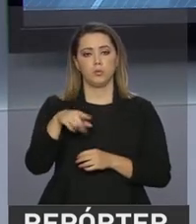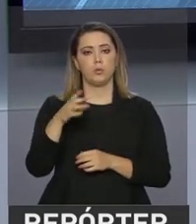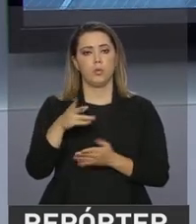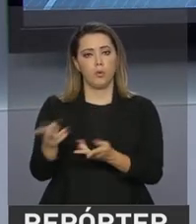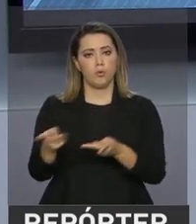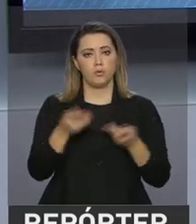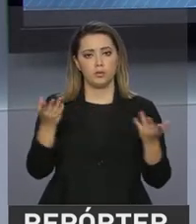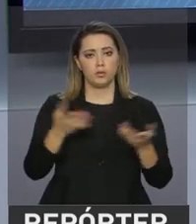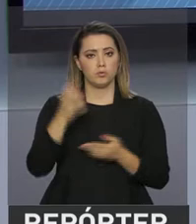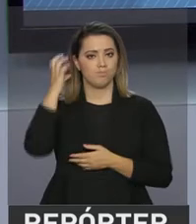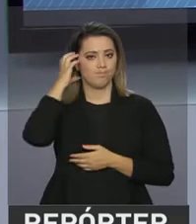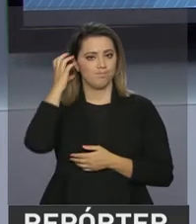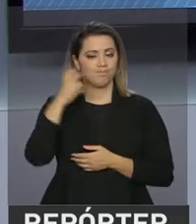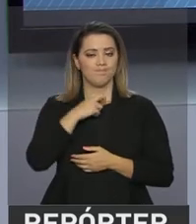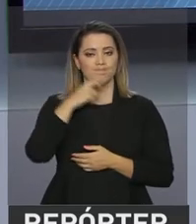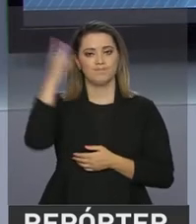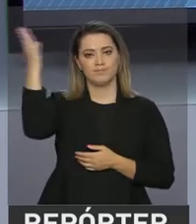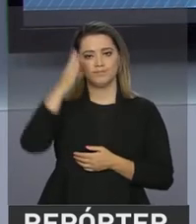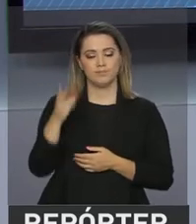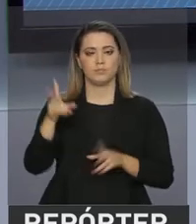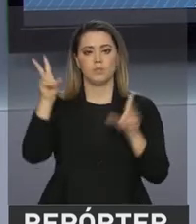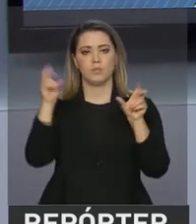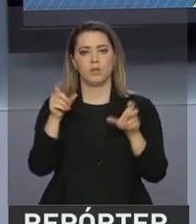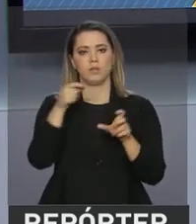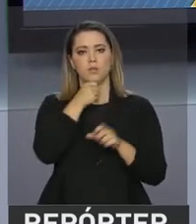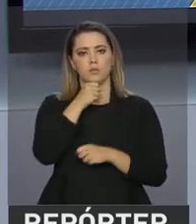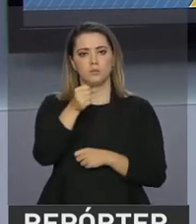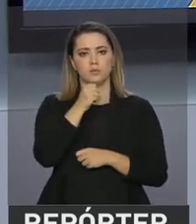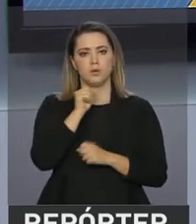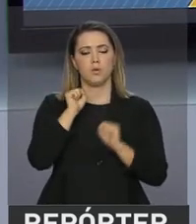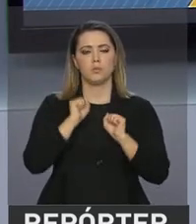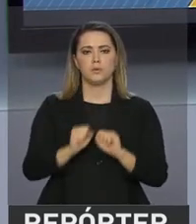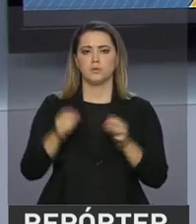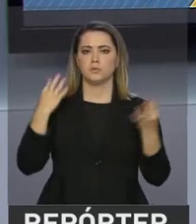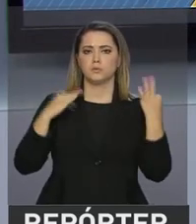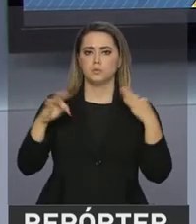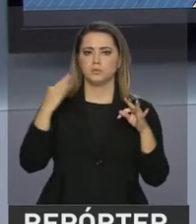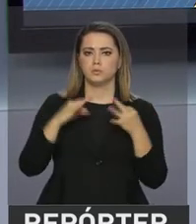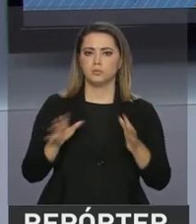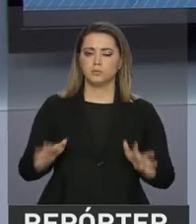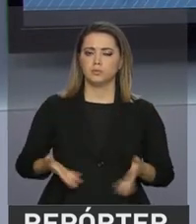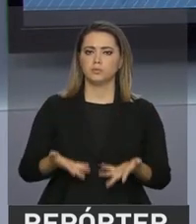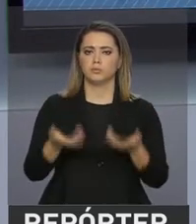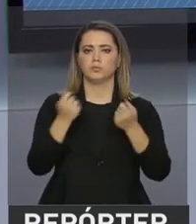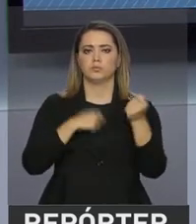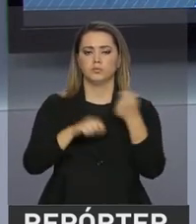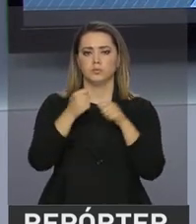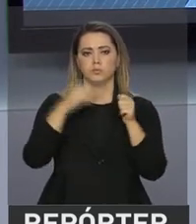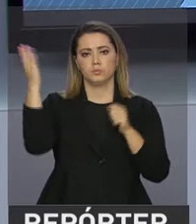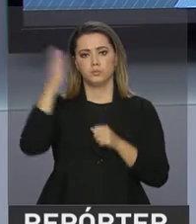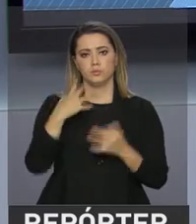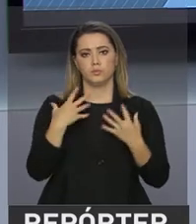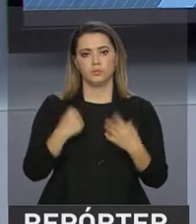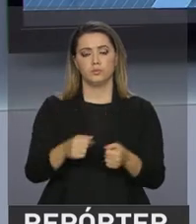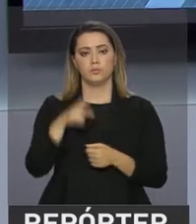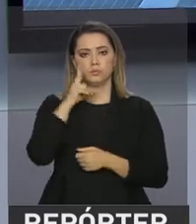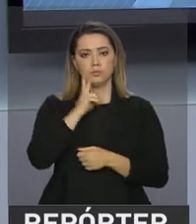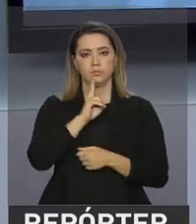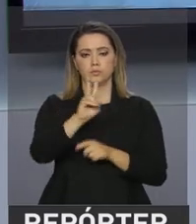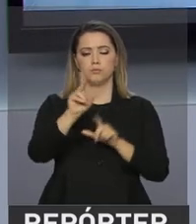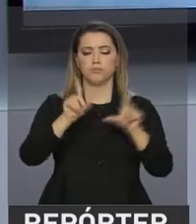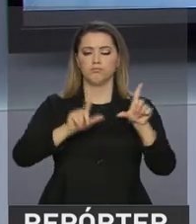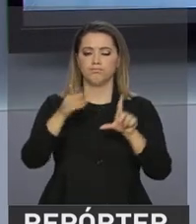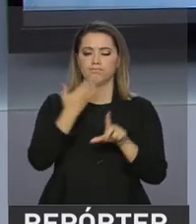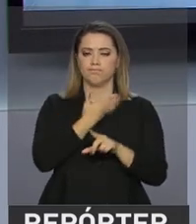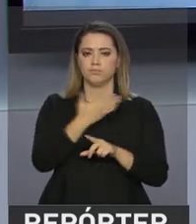programa de rádio a voz do brasil o tema da entrevista é o potencial do turismo para alavancar a economia brasileira nós vamos então